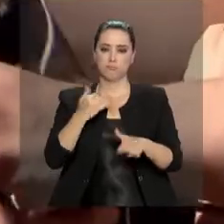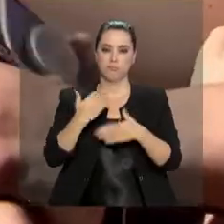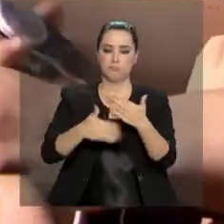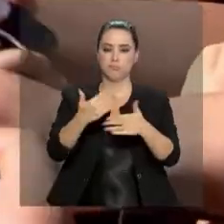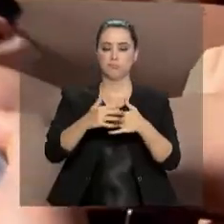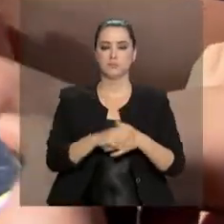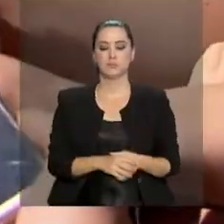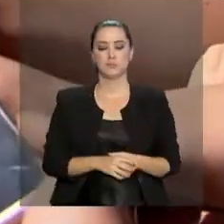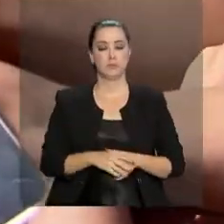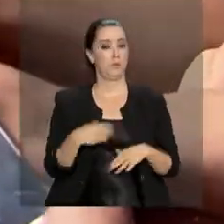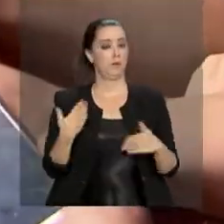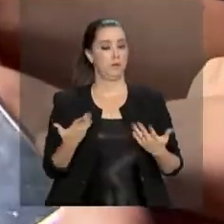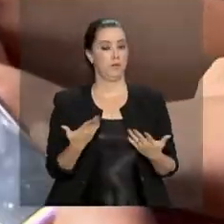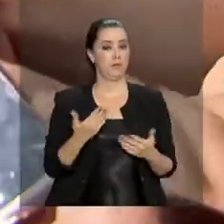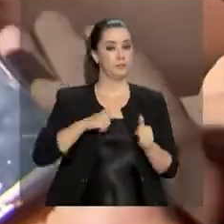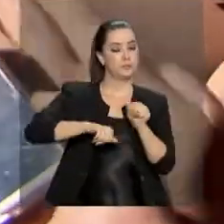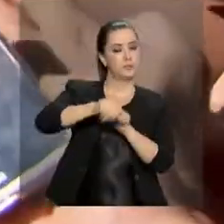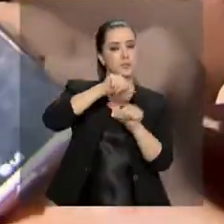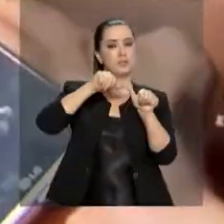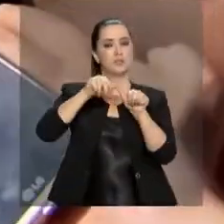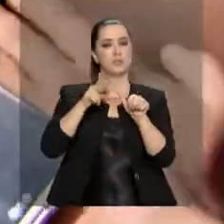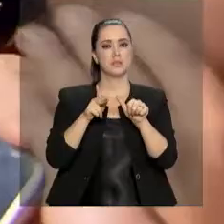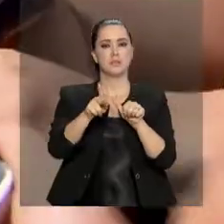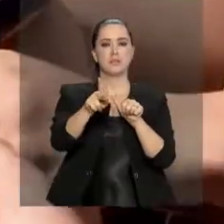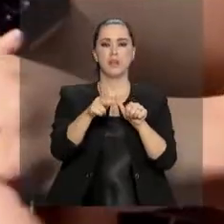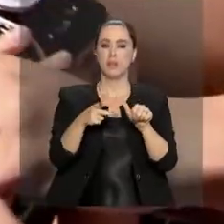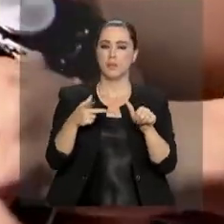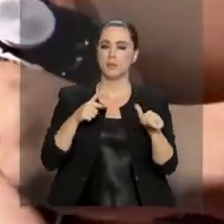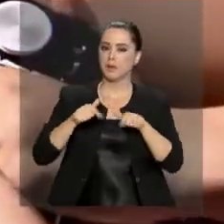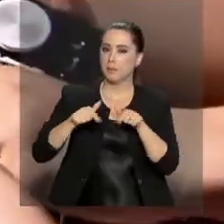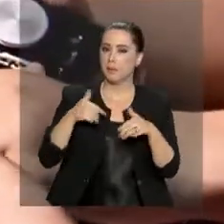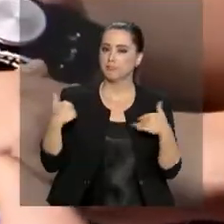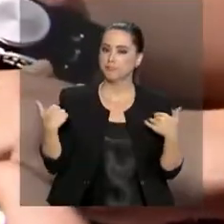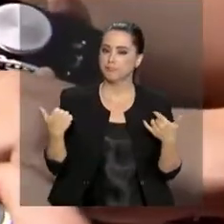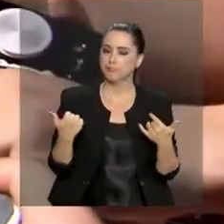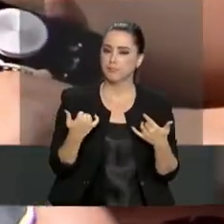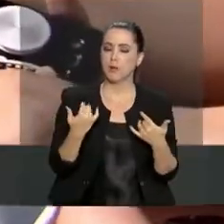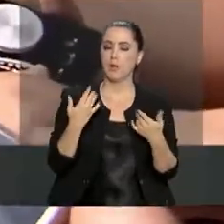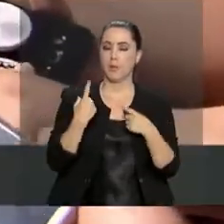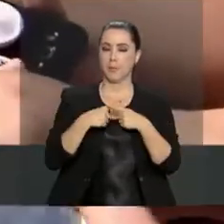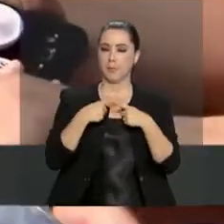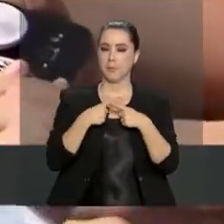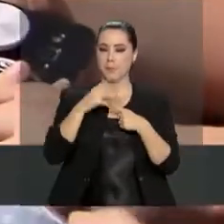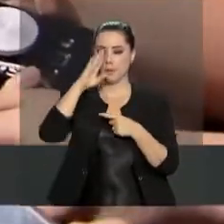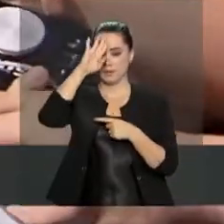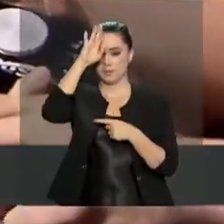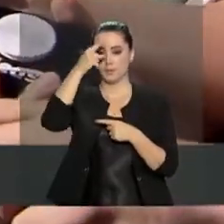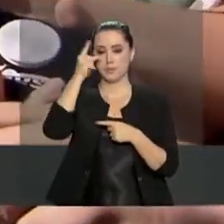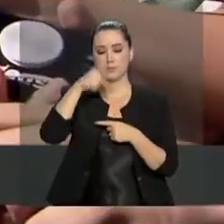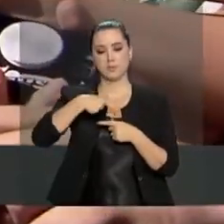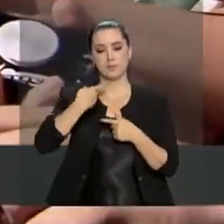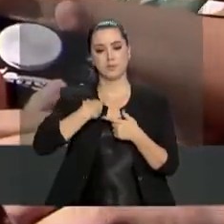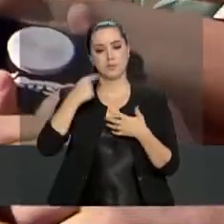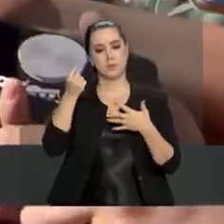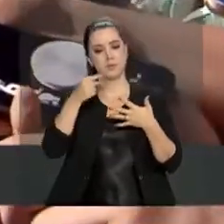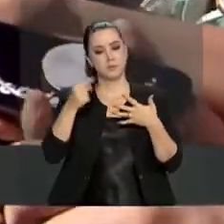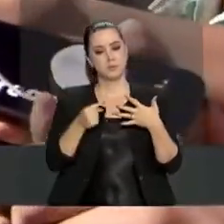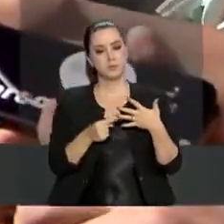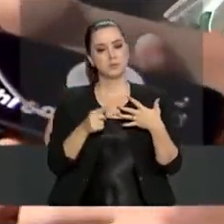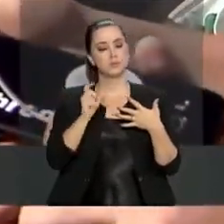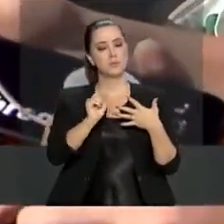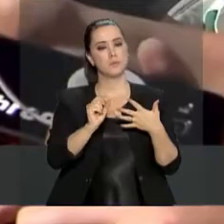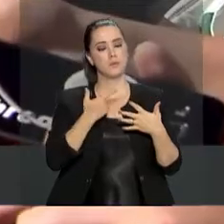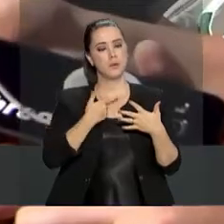olha a transição sempre é muito trabalhosa porque principalmente quando está prevista uma